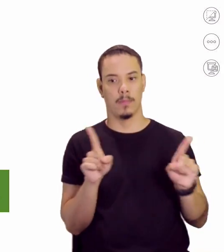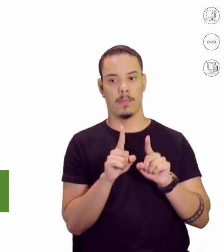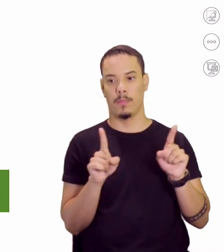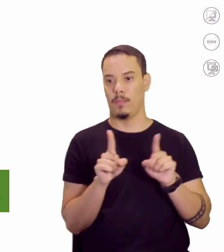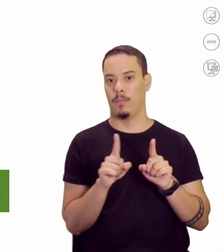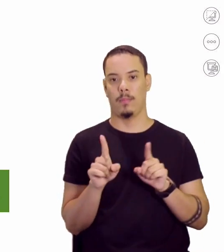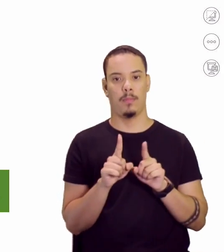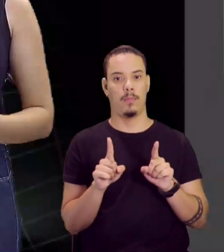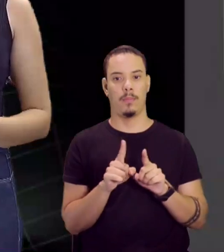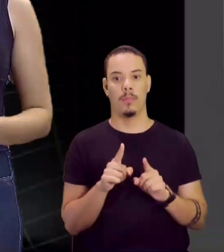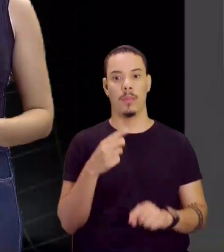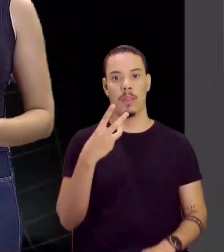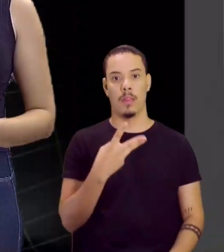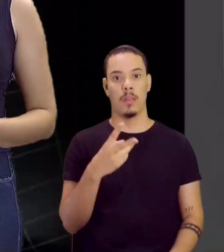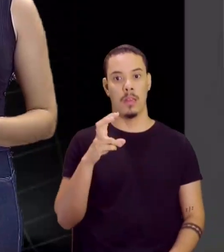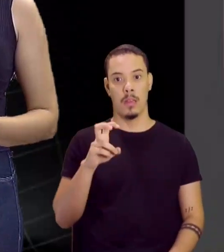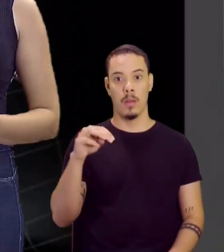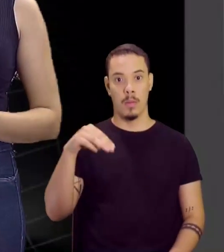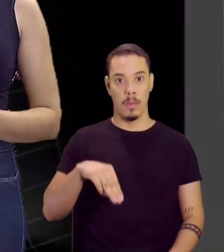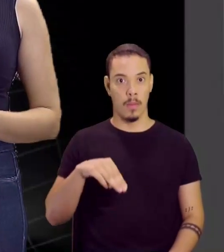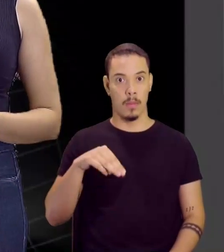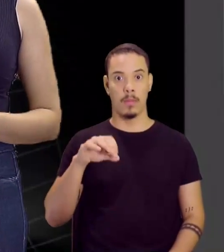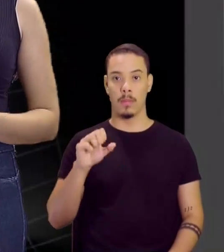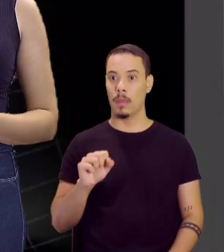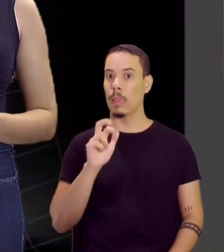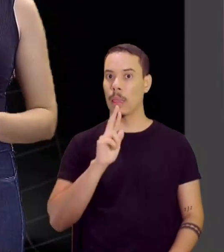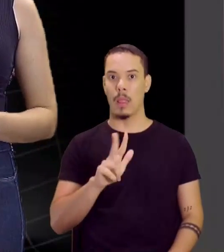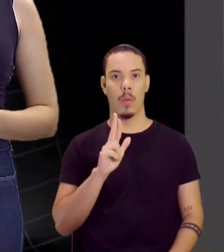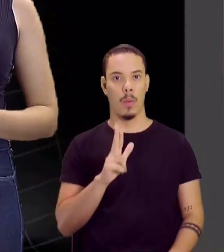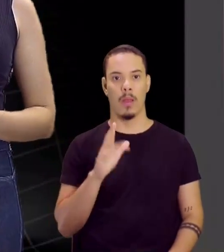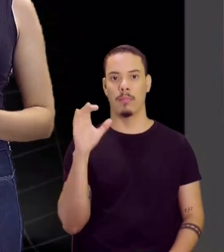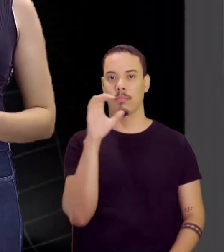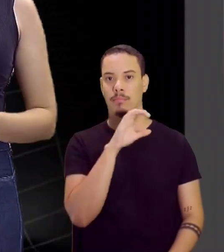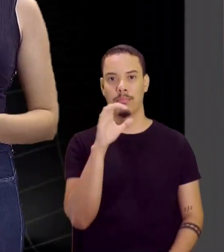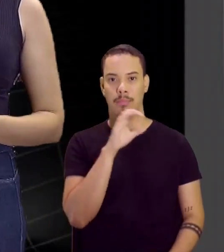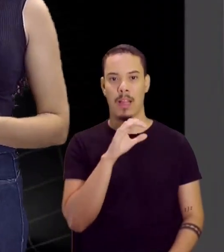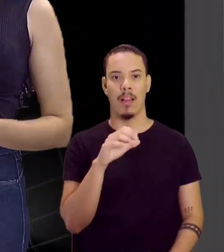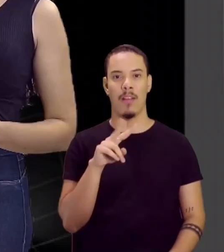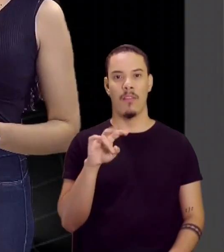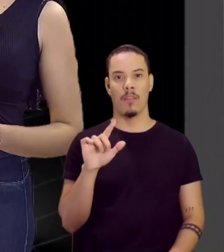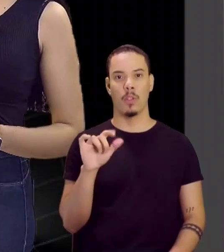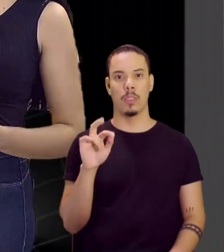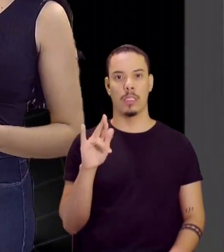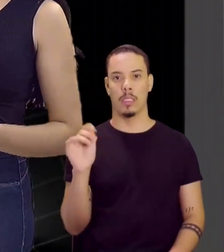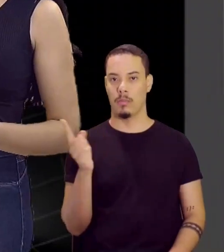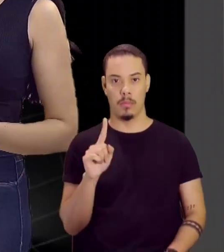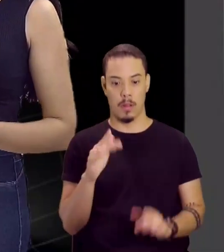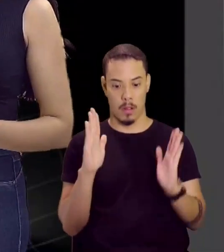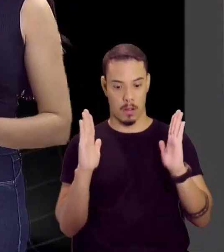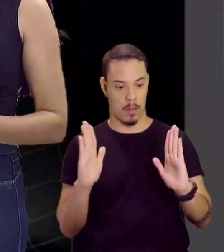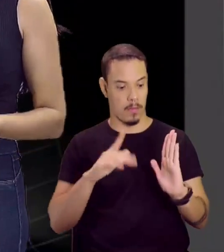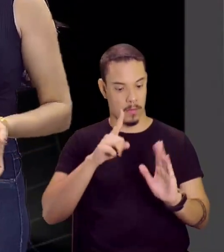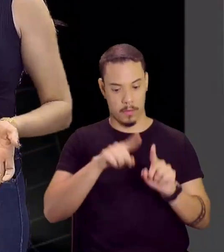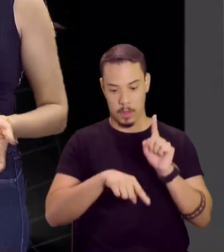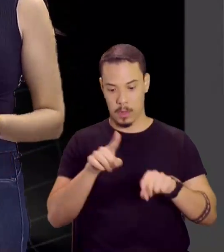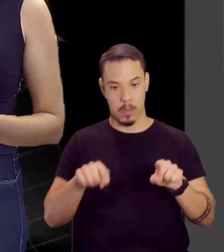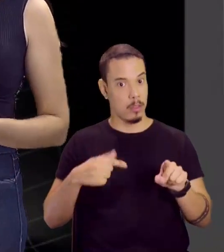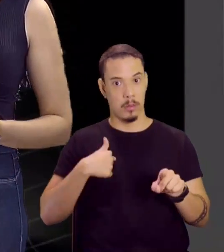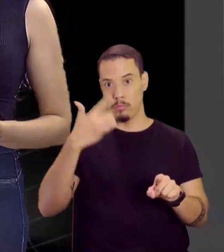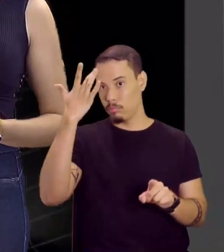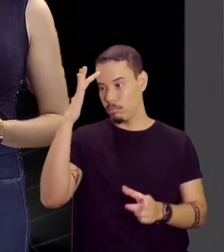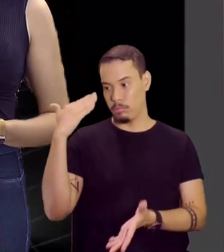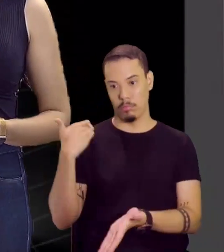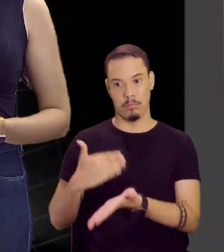35 metros por segundo, dá uma olhadinha aqui, não é a velocidade. É a variação de velocidade. Eu não sei qual é a velocidade inicial. Se for